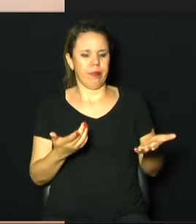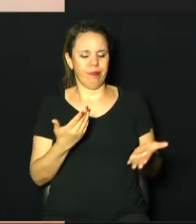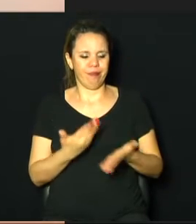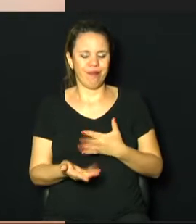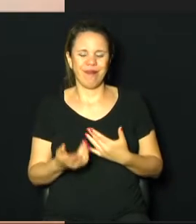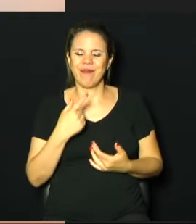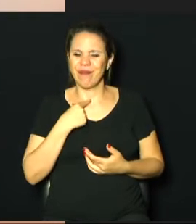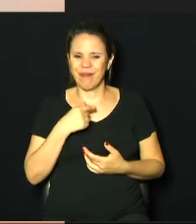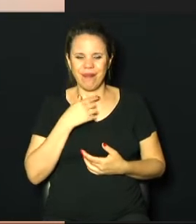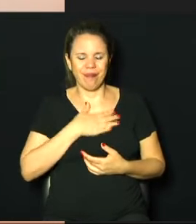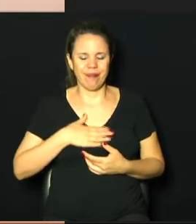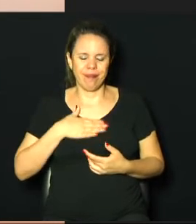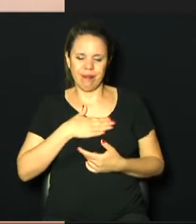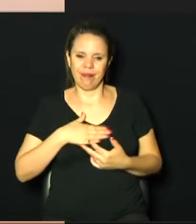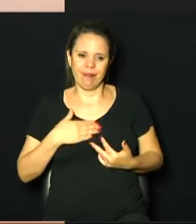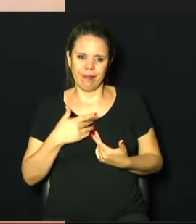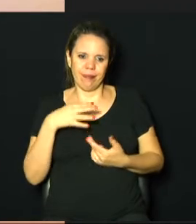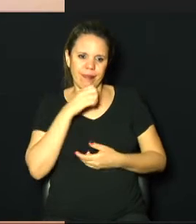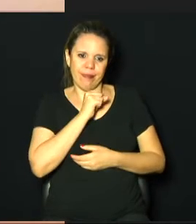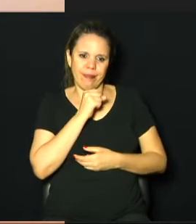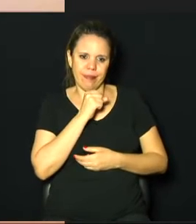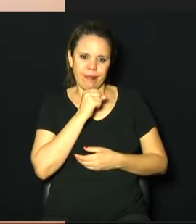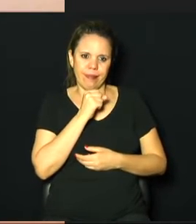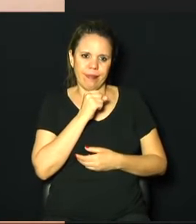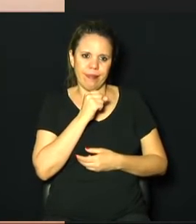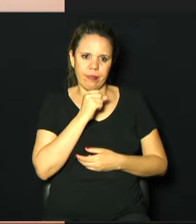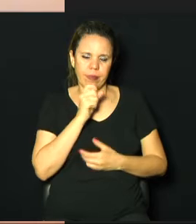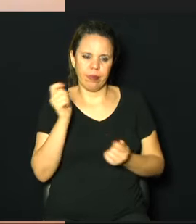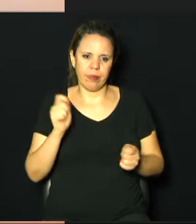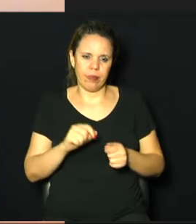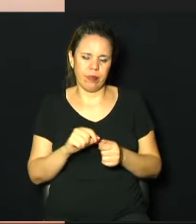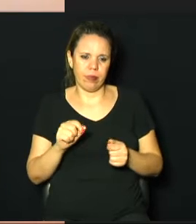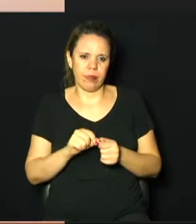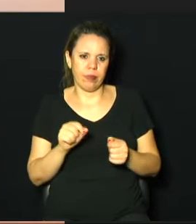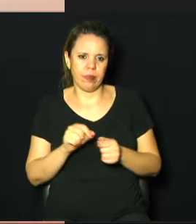perde-se o gosto e o prazer das coisas muito rápido, né? Dá para a gente fazer